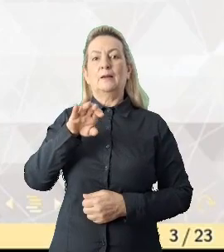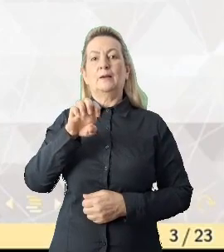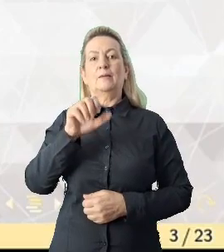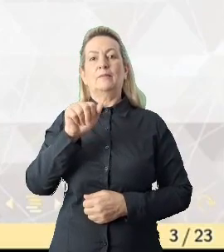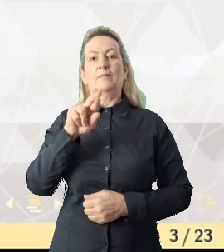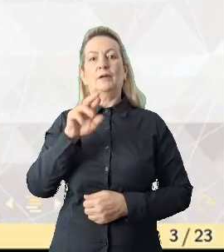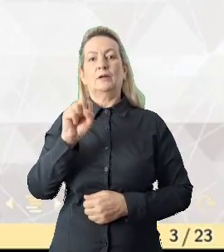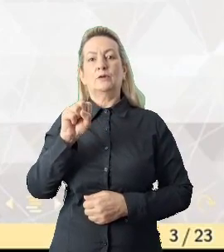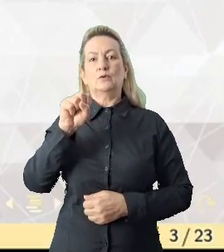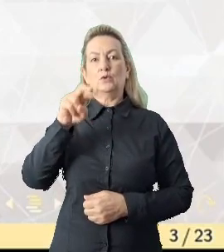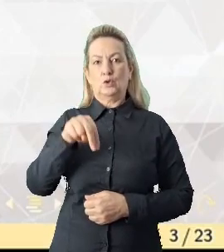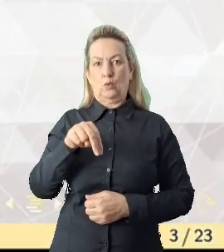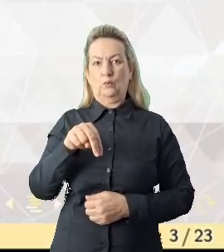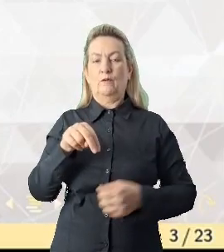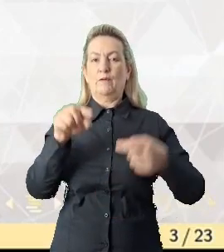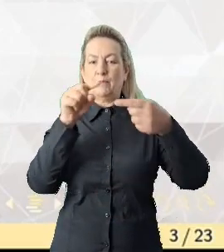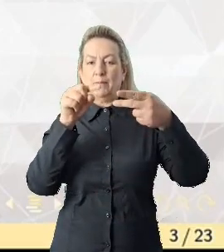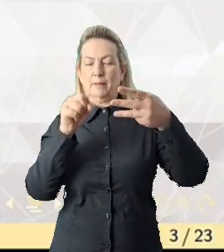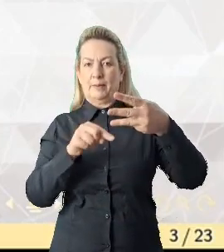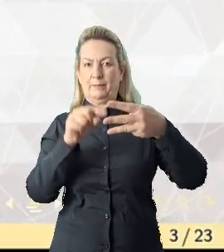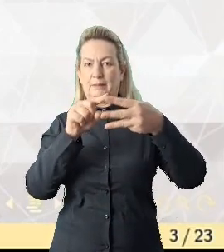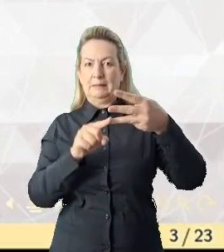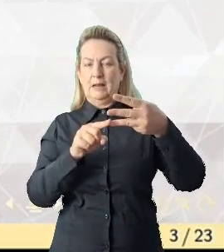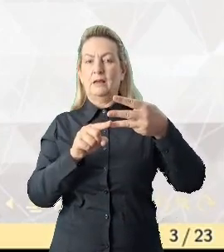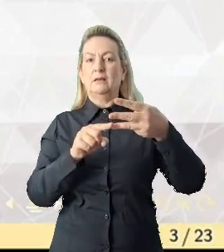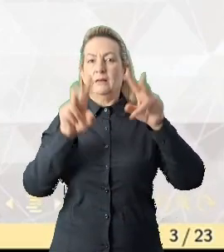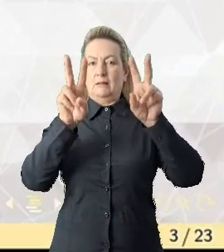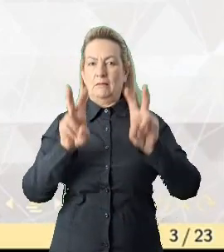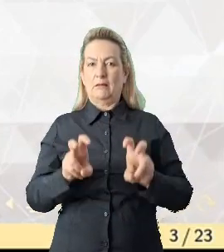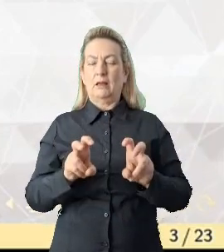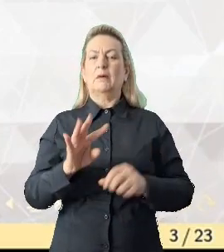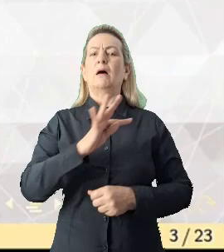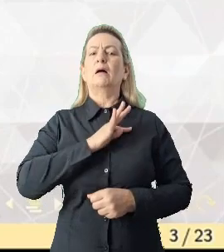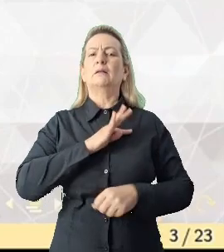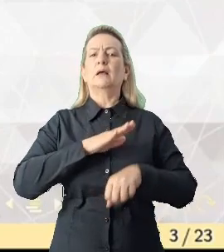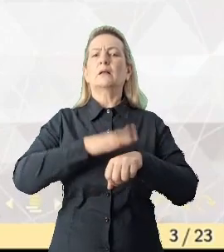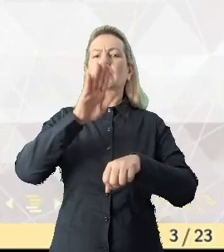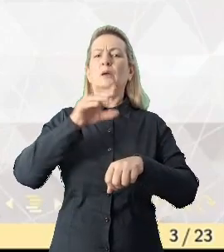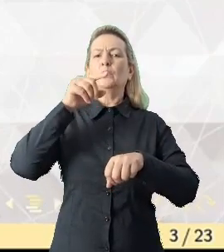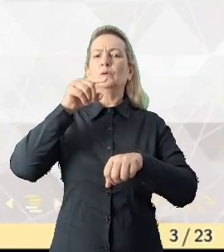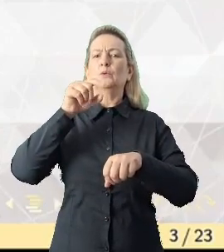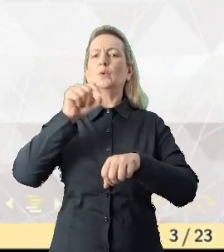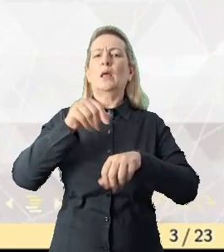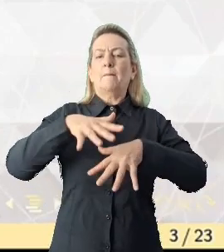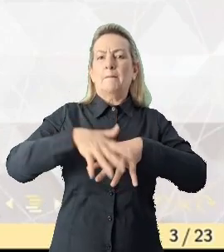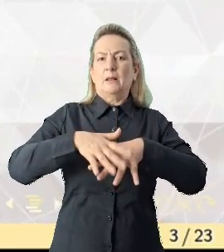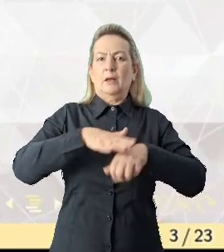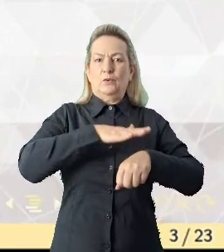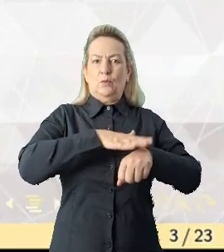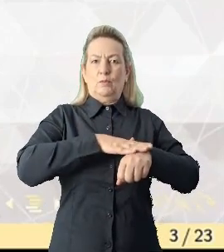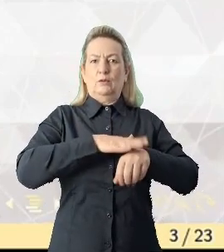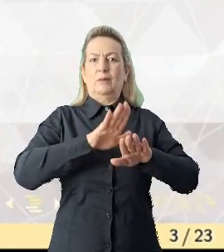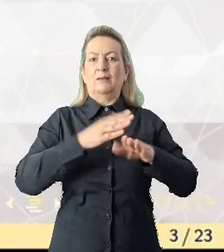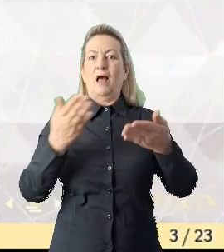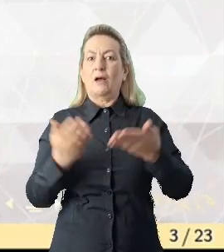disso, chamada simetria de Pearson. Depois nós vamos ver a relação empírica de Pearson. A técnica mais sofisticada com